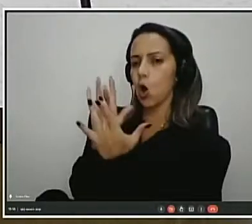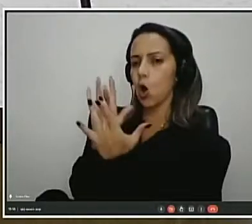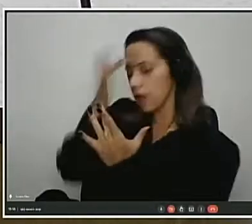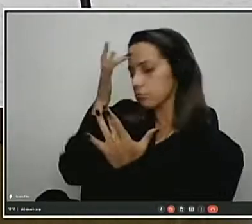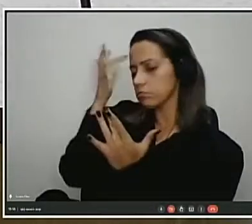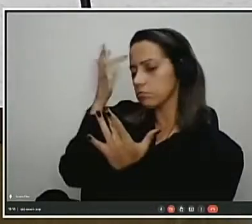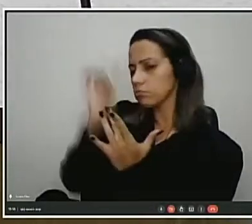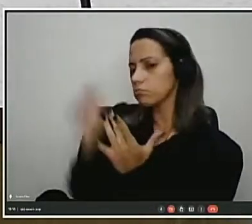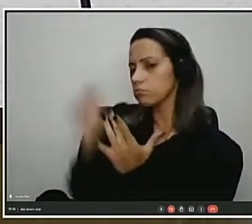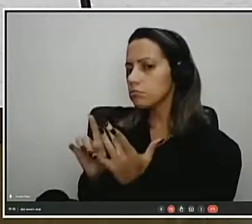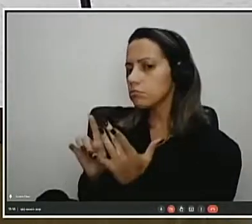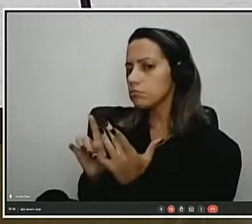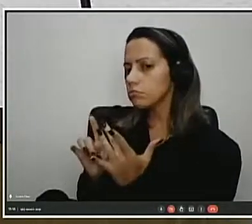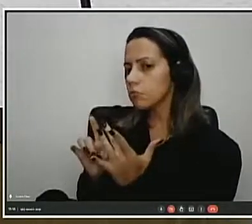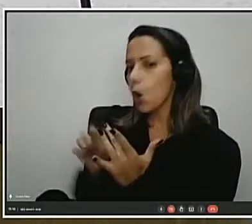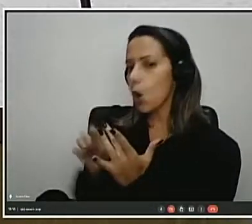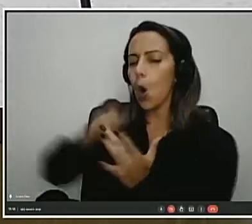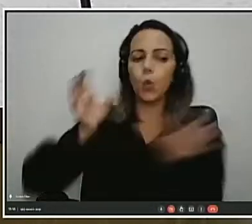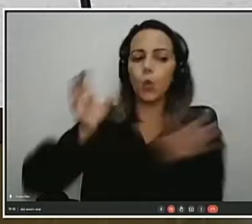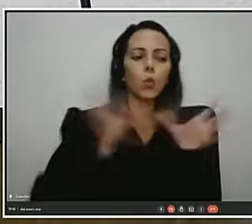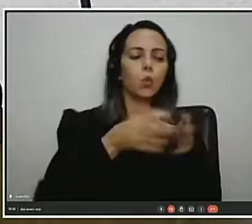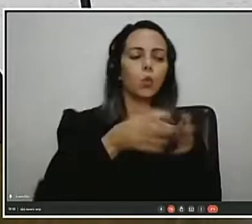participavam também pessoas com deficiência?